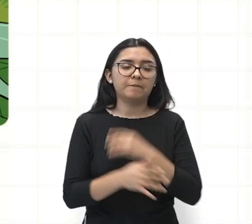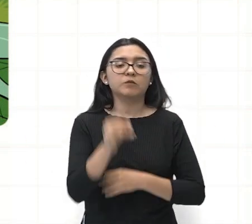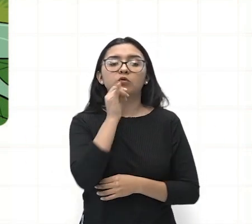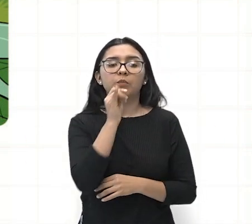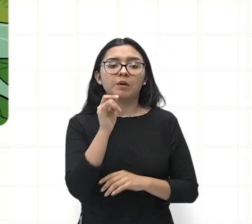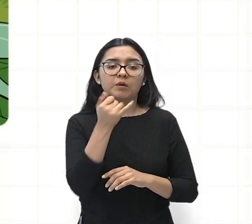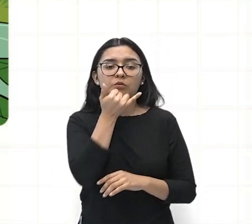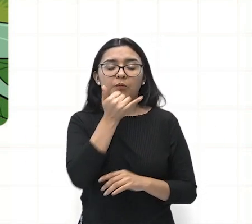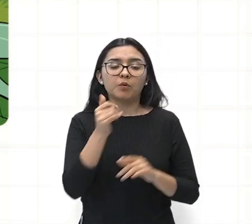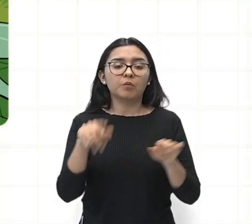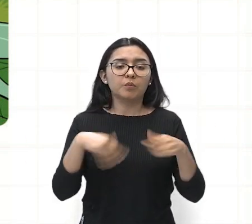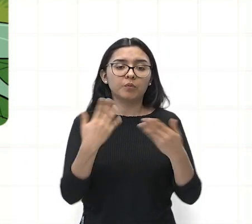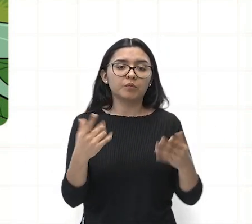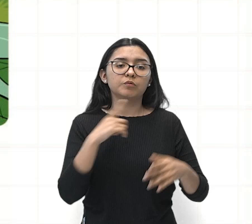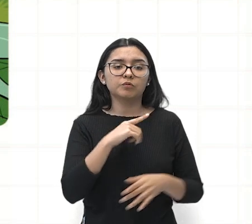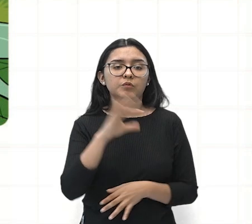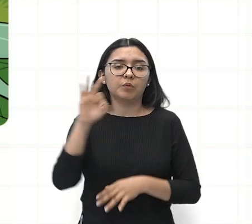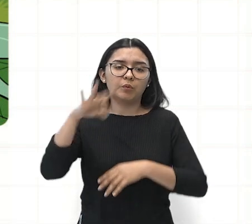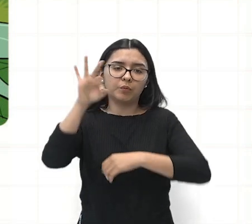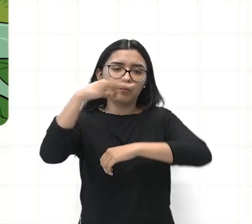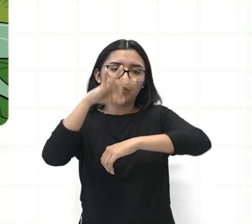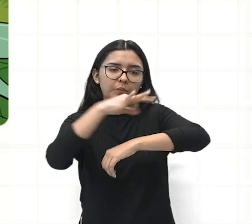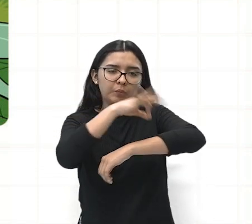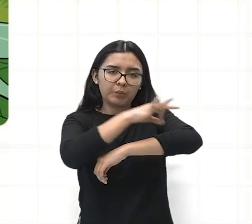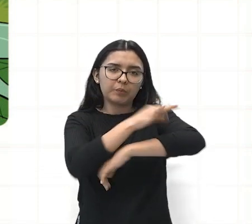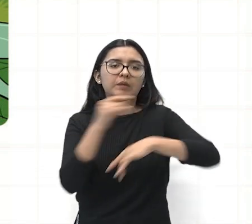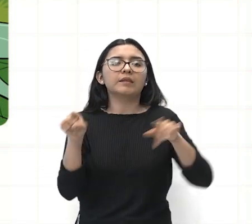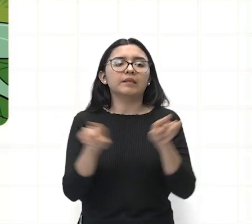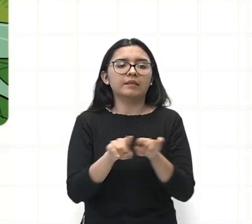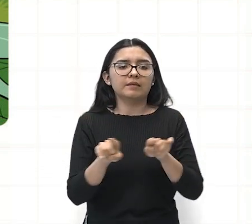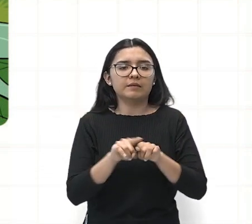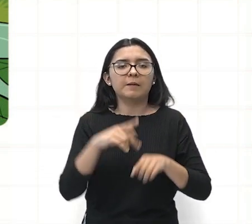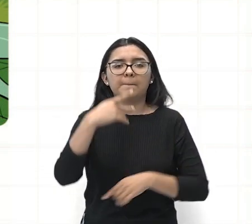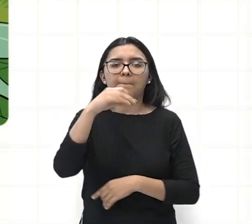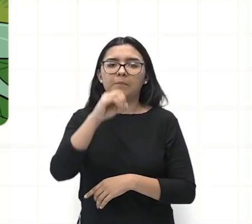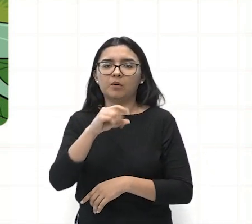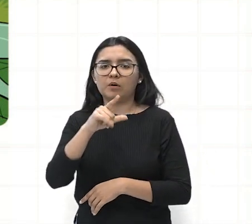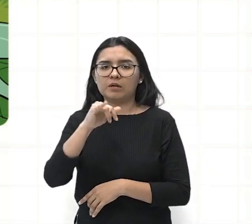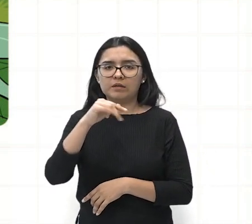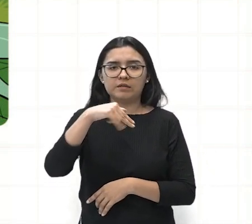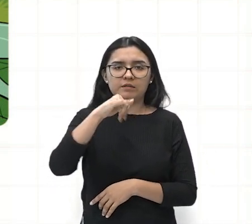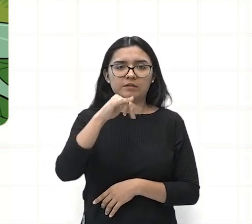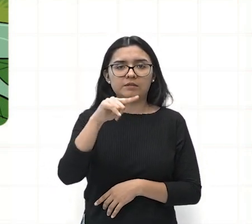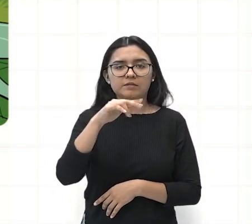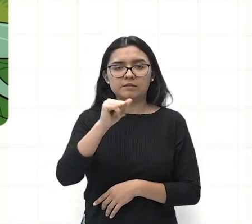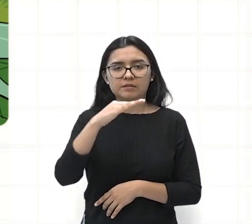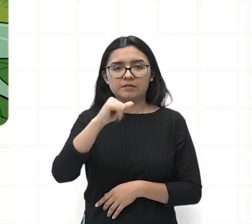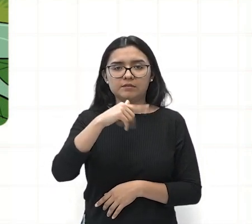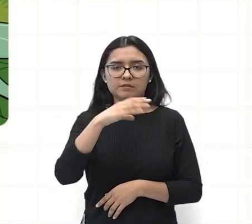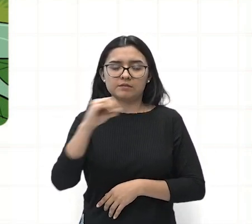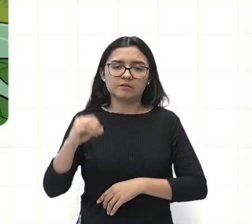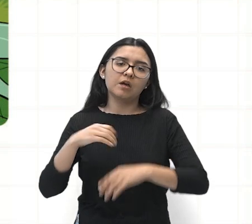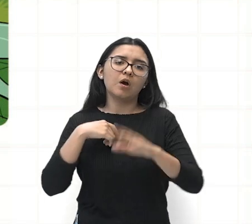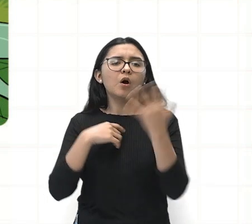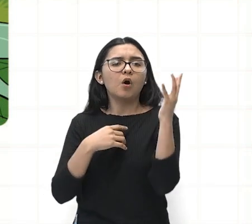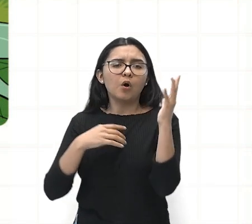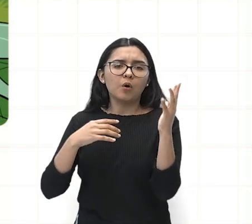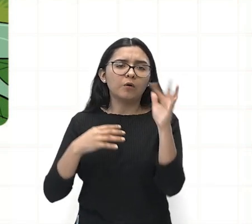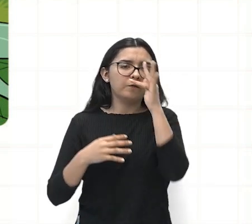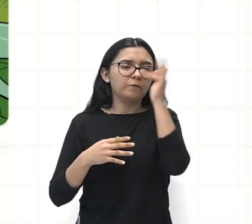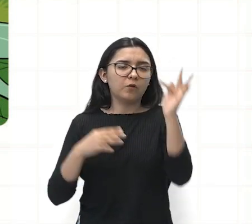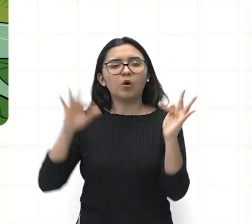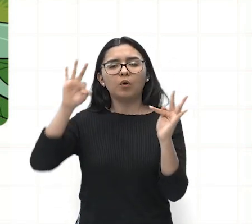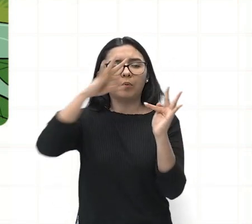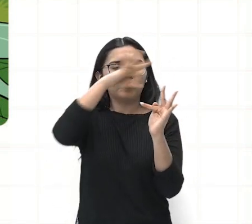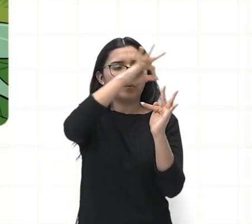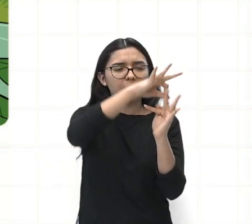não, os insetos que acabam fazendo aquele processo de polinização, né, que eles vão de